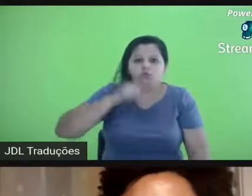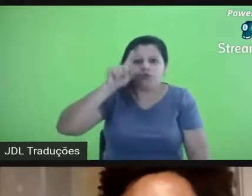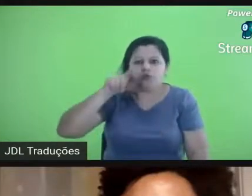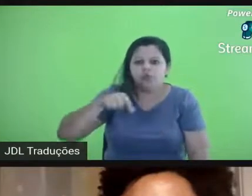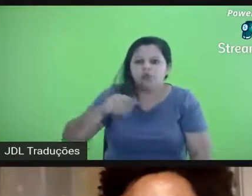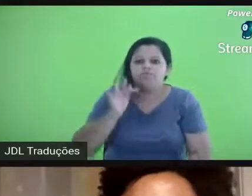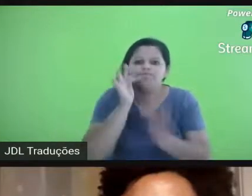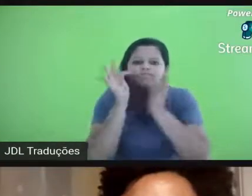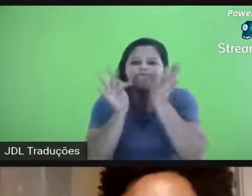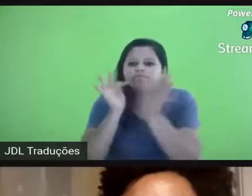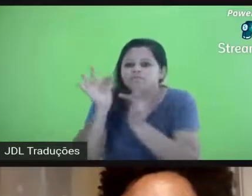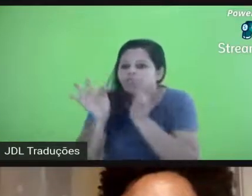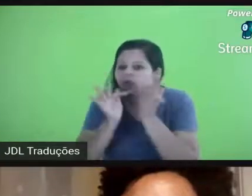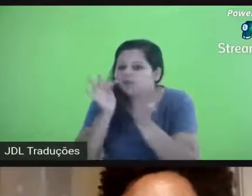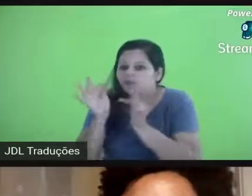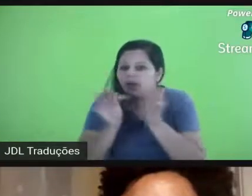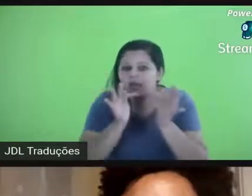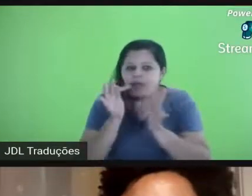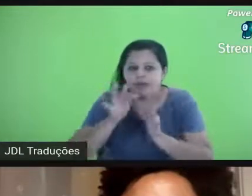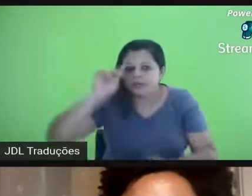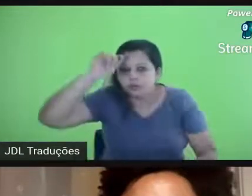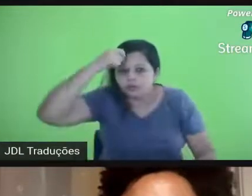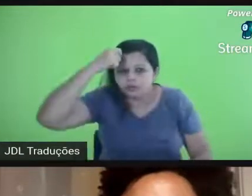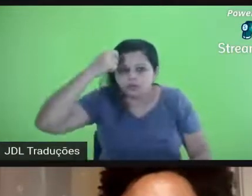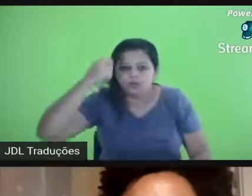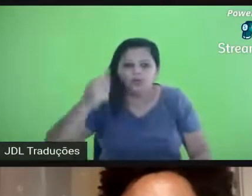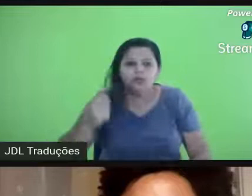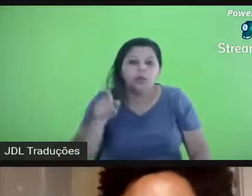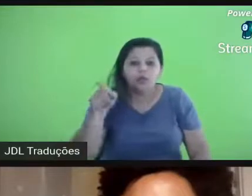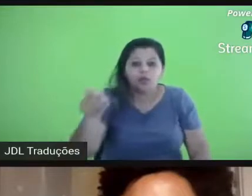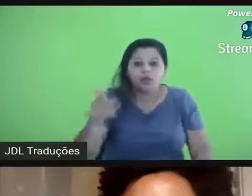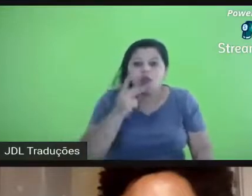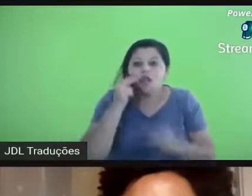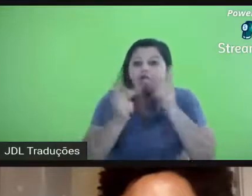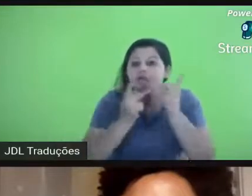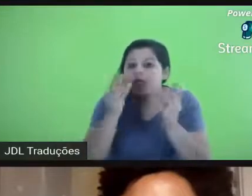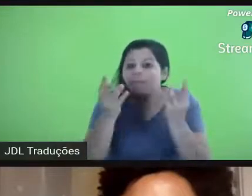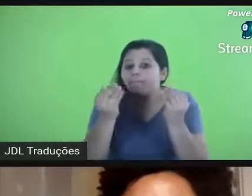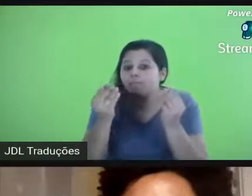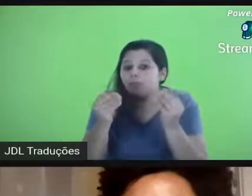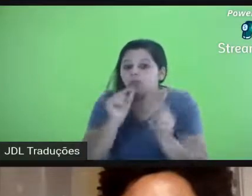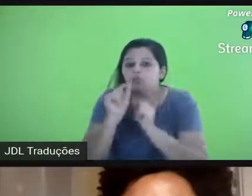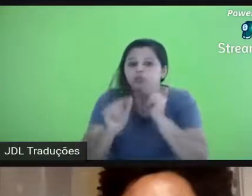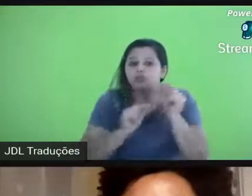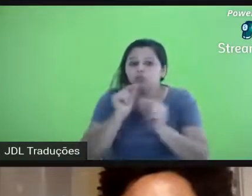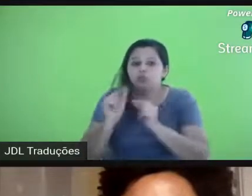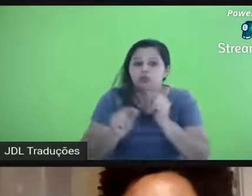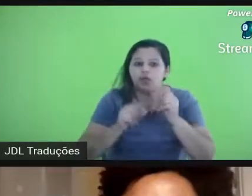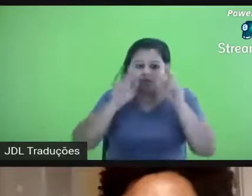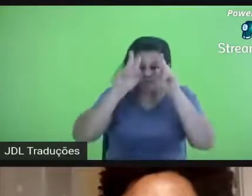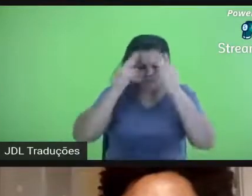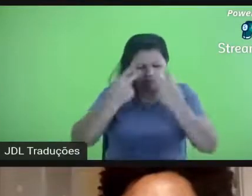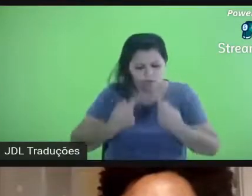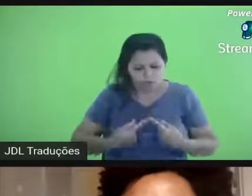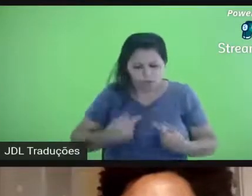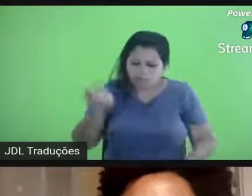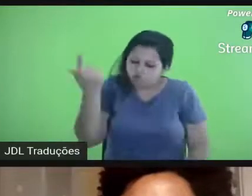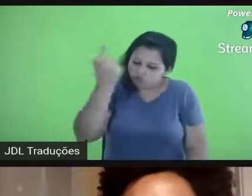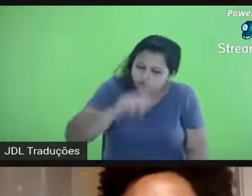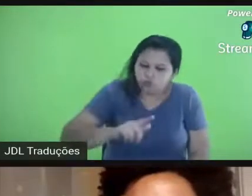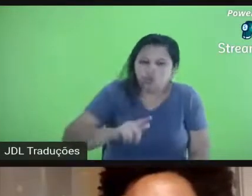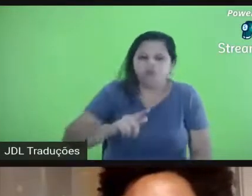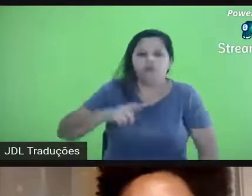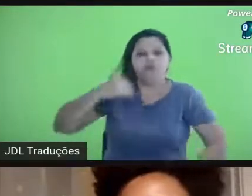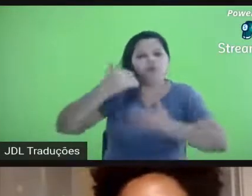Negras, e ela fala muito sobre a restituição de humanidades, né? Da gente olhar para a nossa humanidade como um todo, enquanto